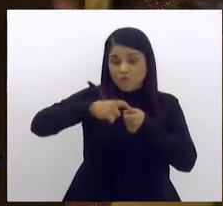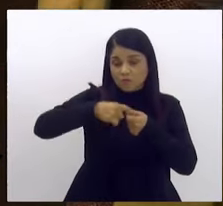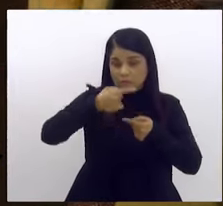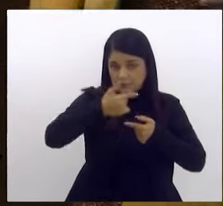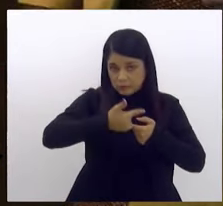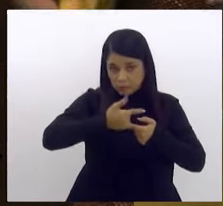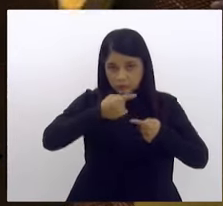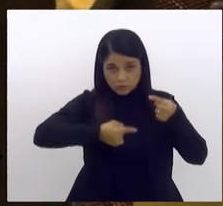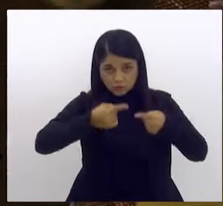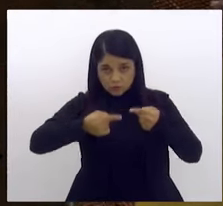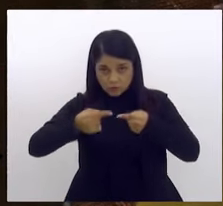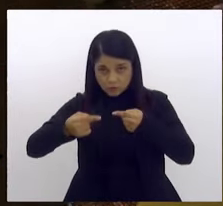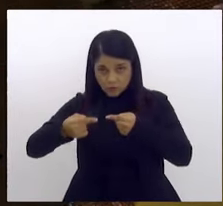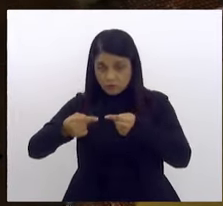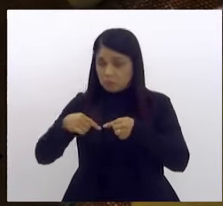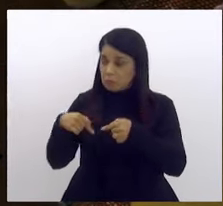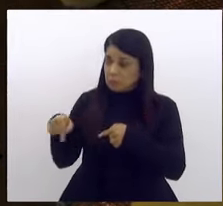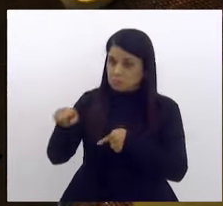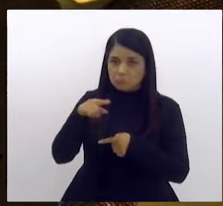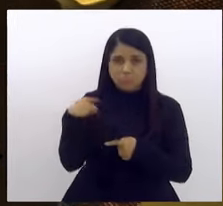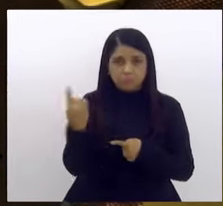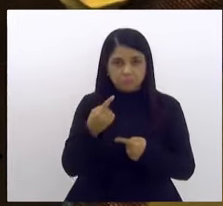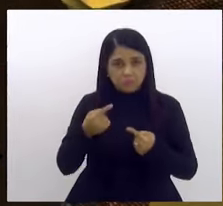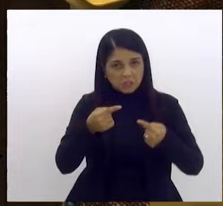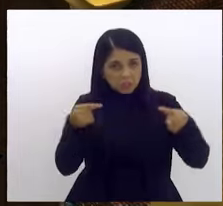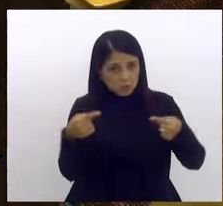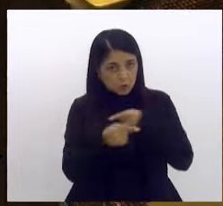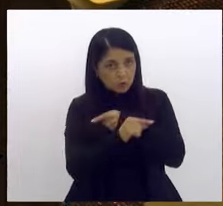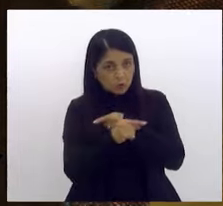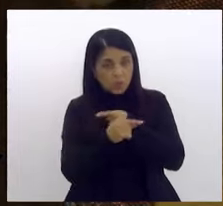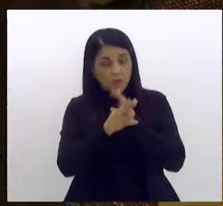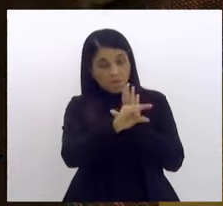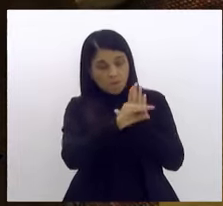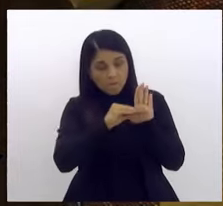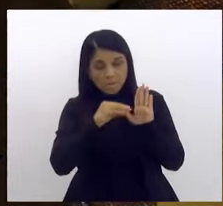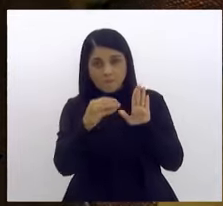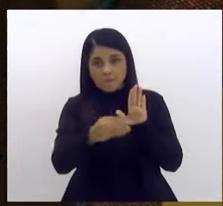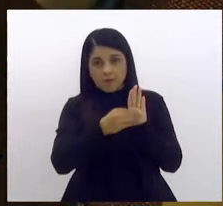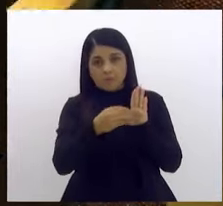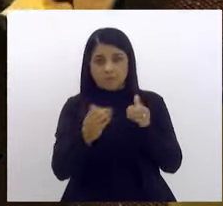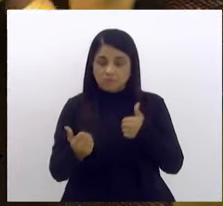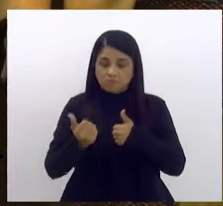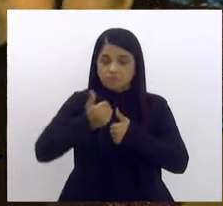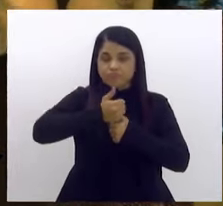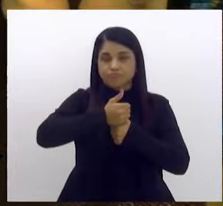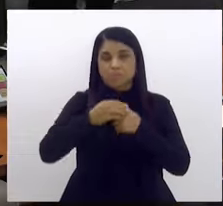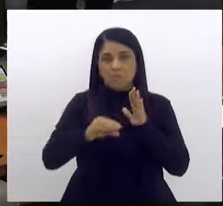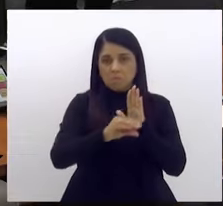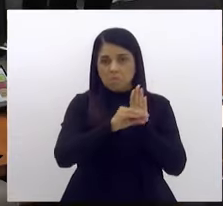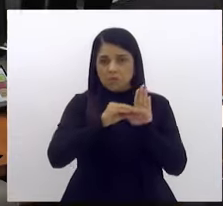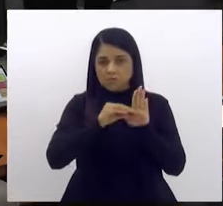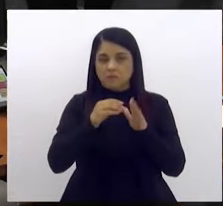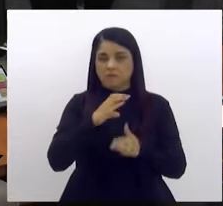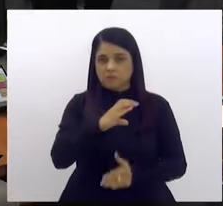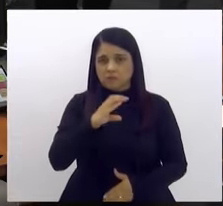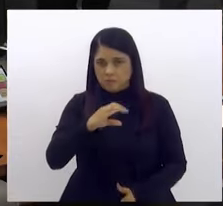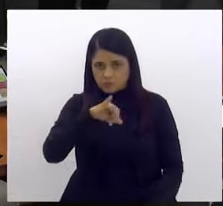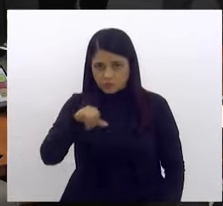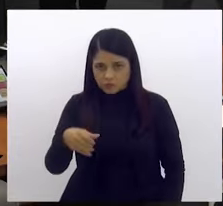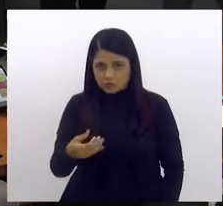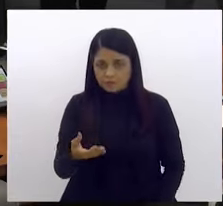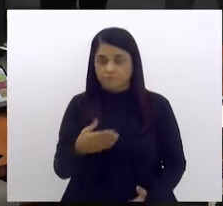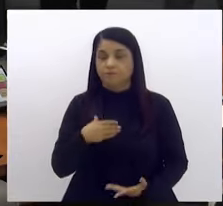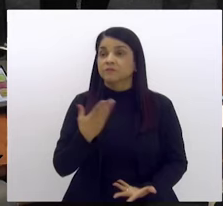se a gente ainda tiver discordância, a gente faz o parecer em cima do parecer da CCJ. Perfeito. Senhor